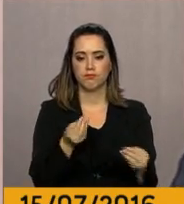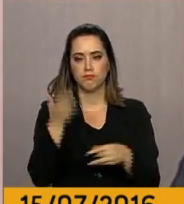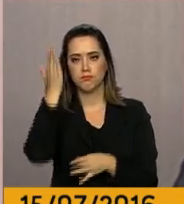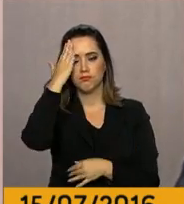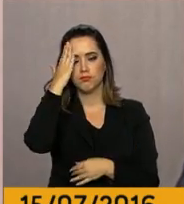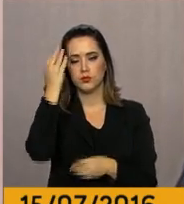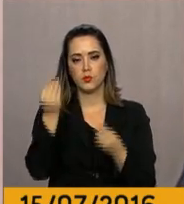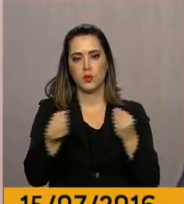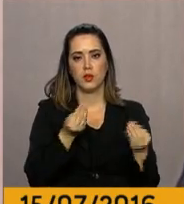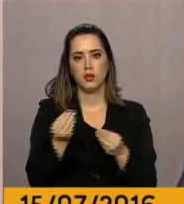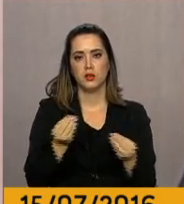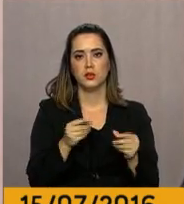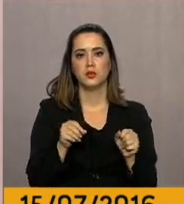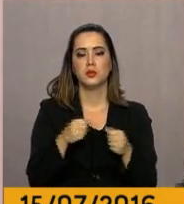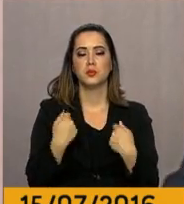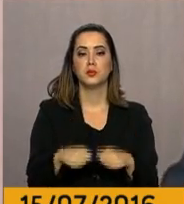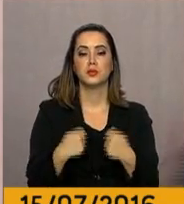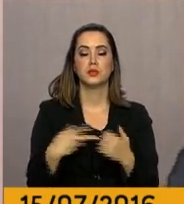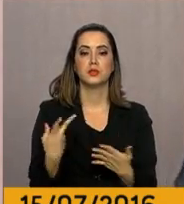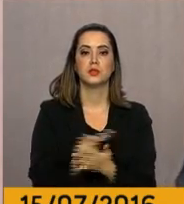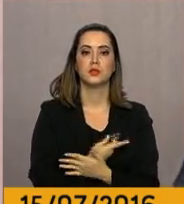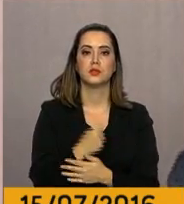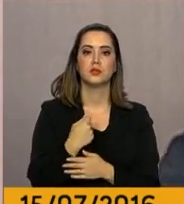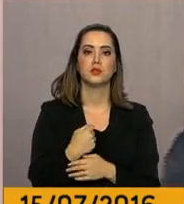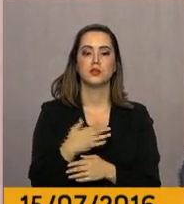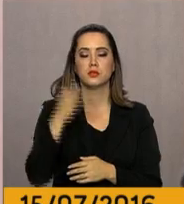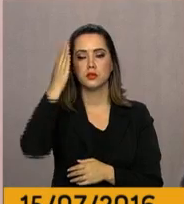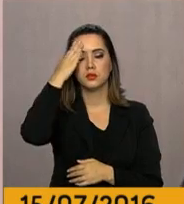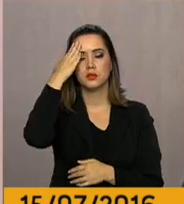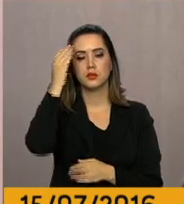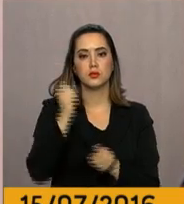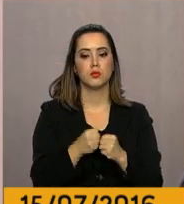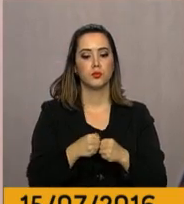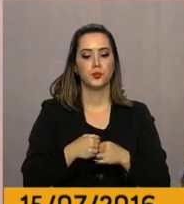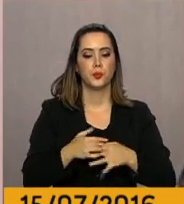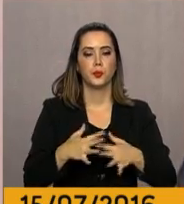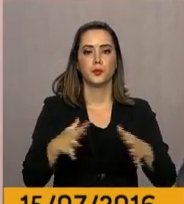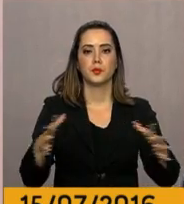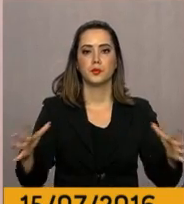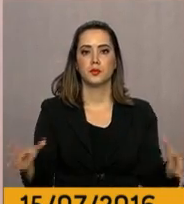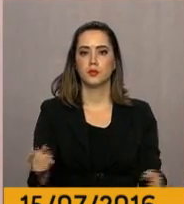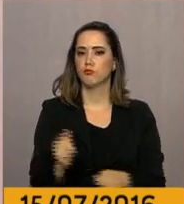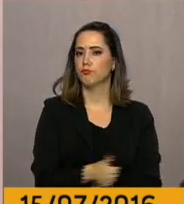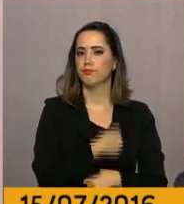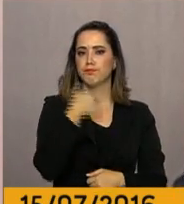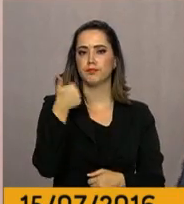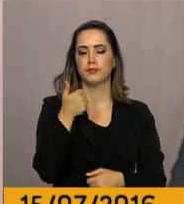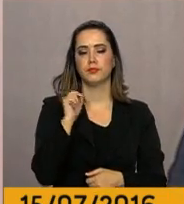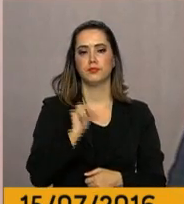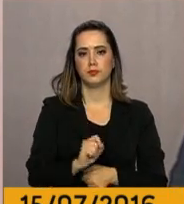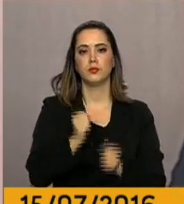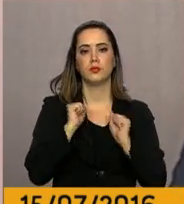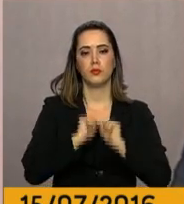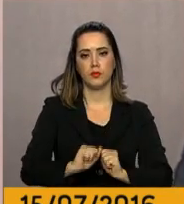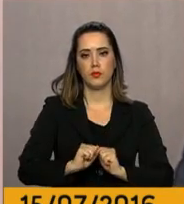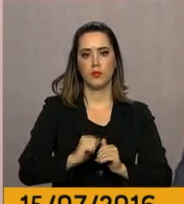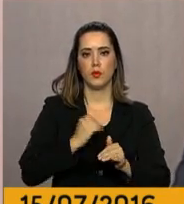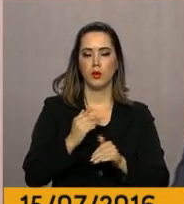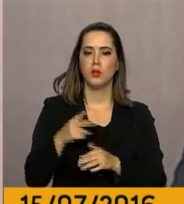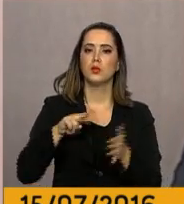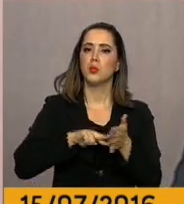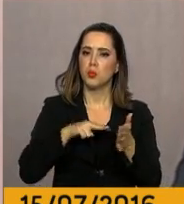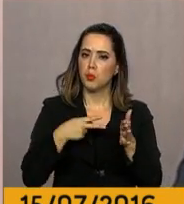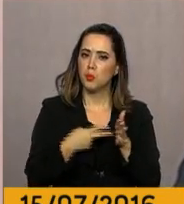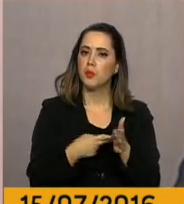que a gente possa ter um FIES turbo ampliado, reforçado e que possa